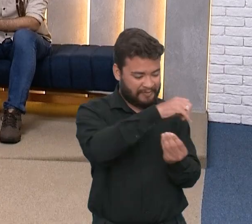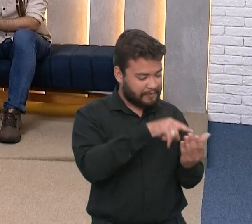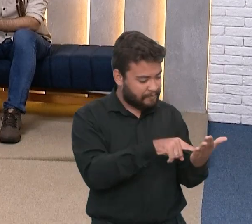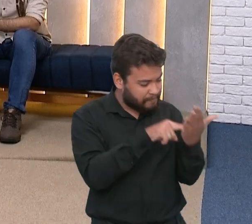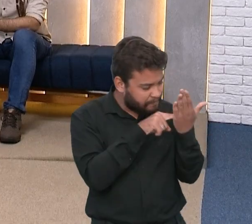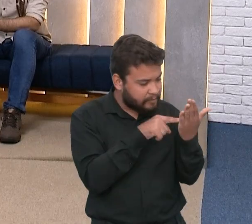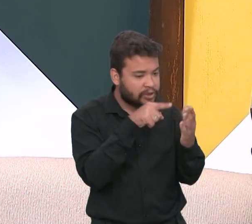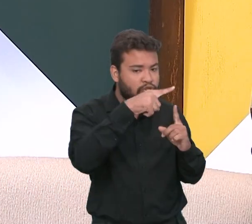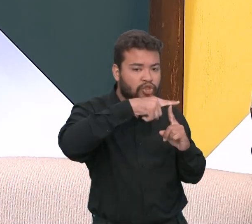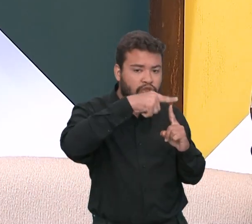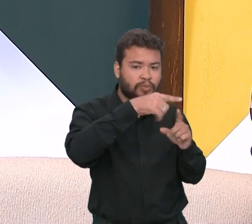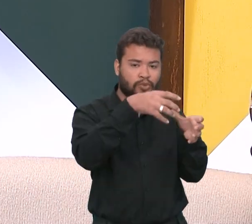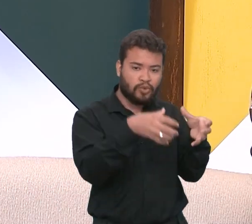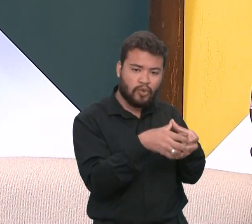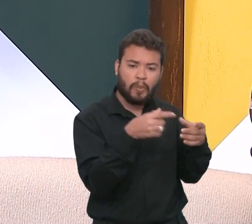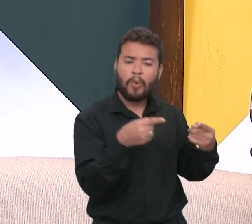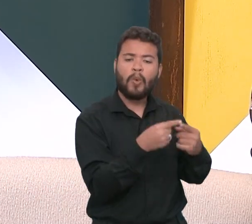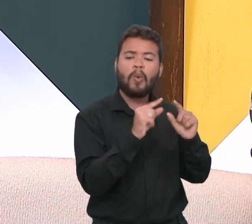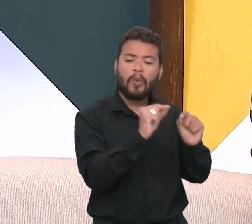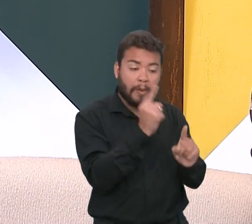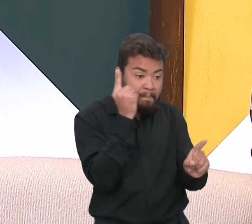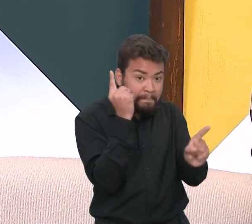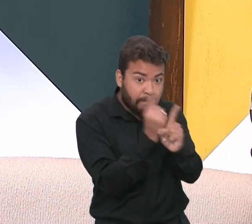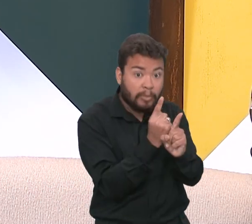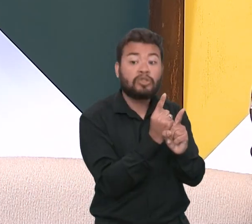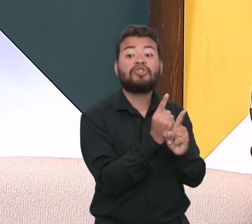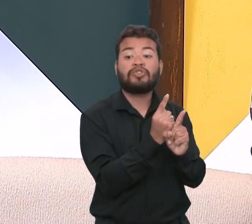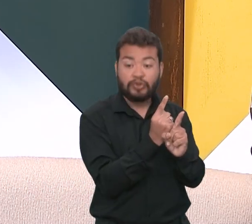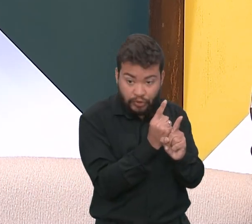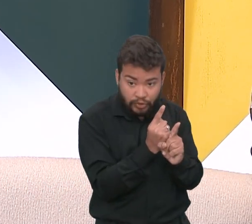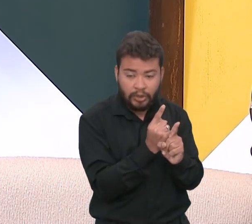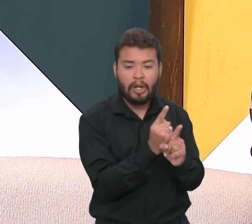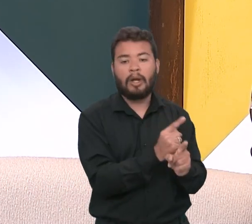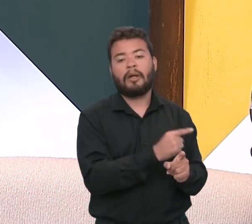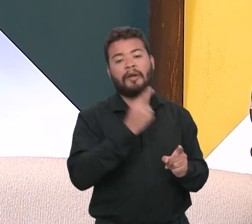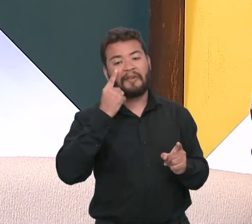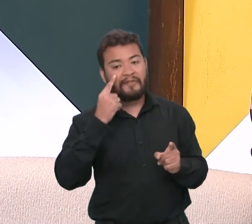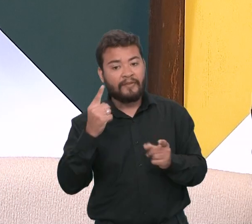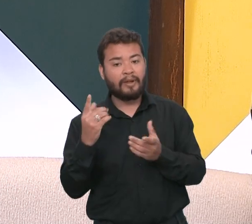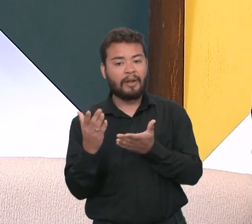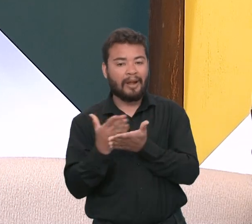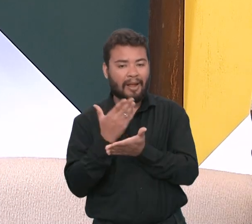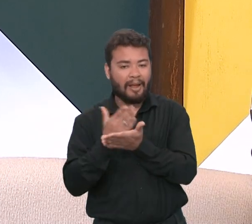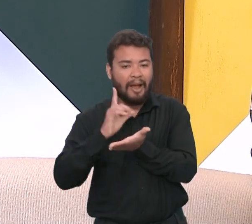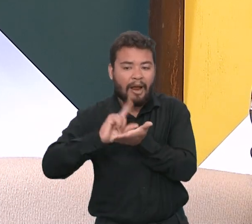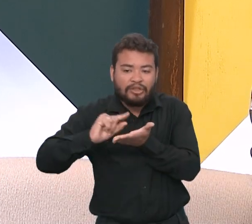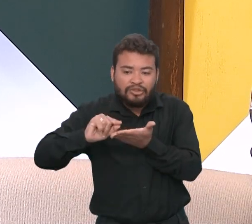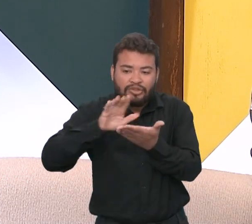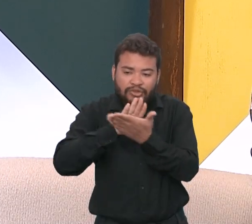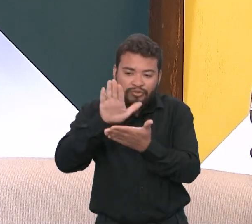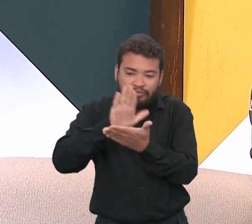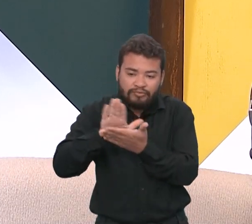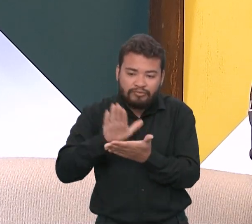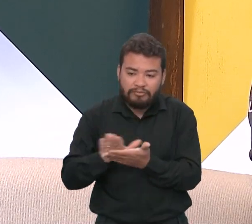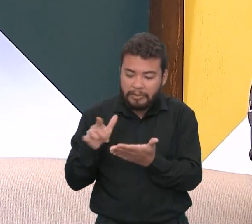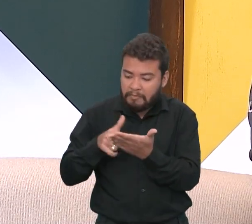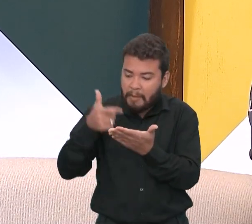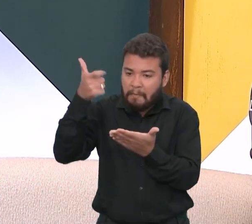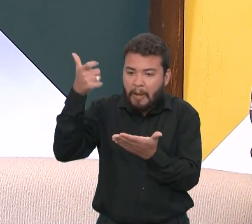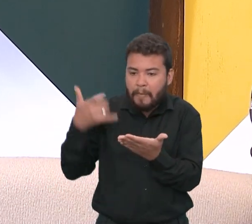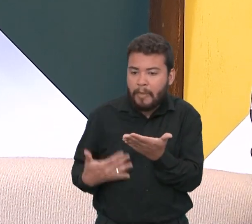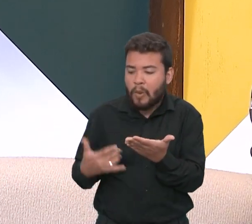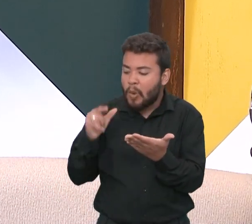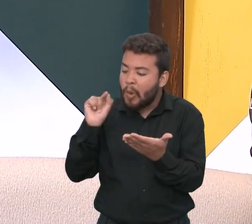qual seria o gênero, qual seria a espécie do fungo, e a partir disso a gente vai olhar para a literatura. O que já tem de relatos desses fungos